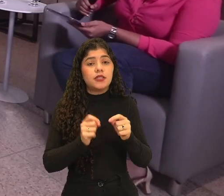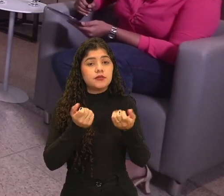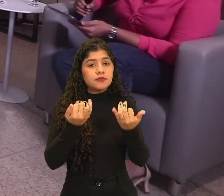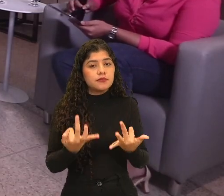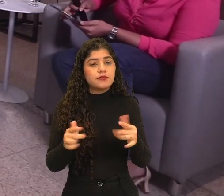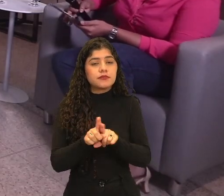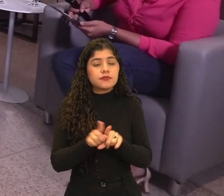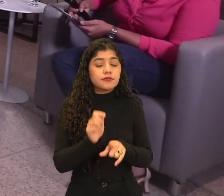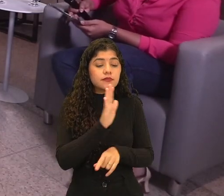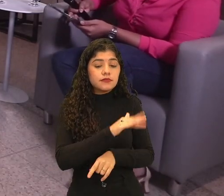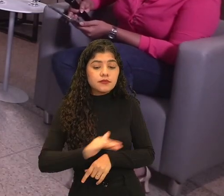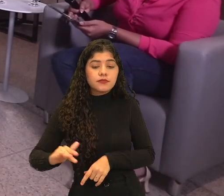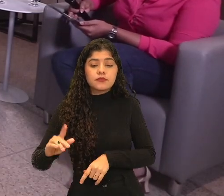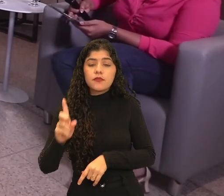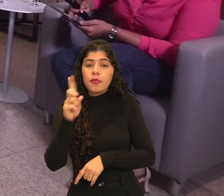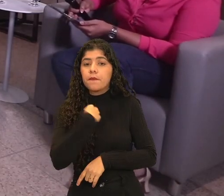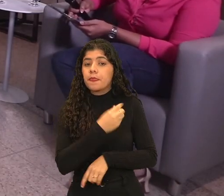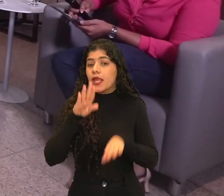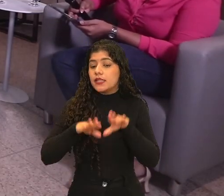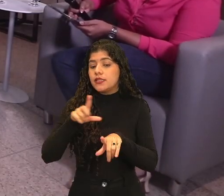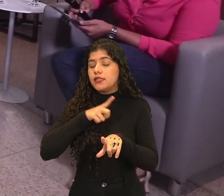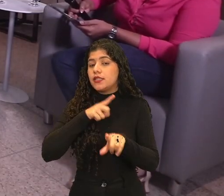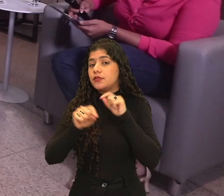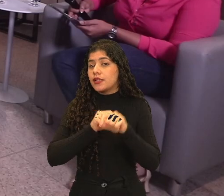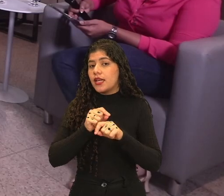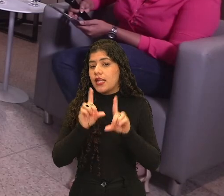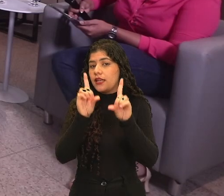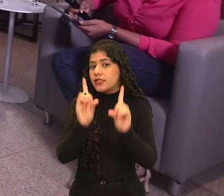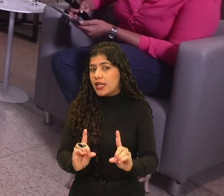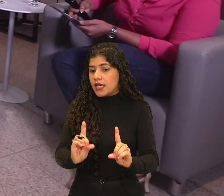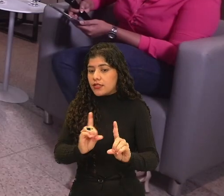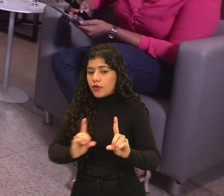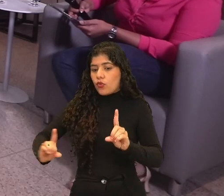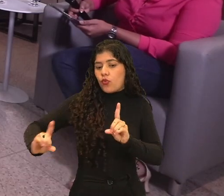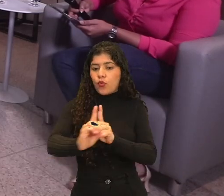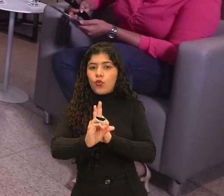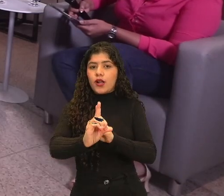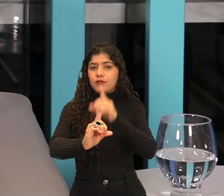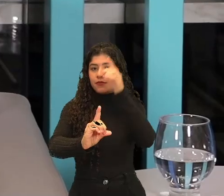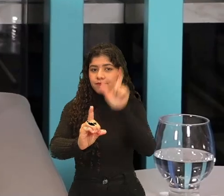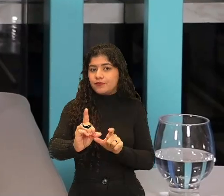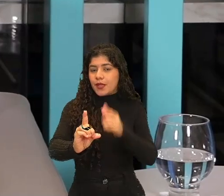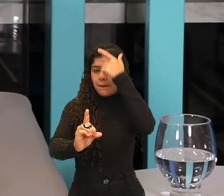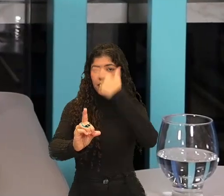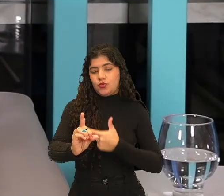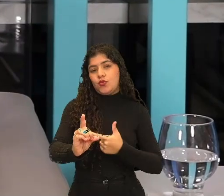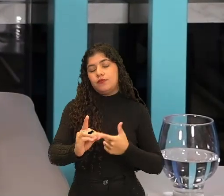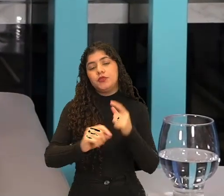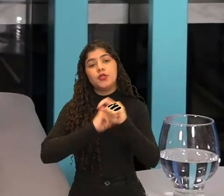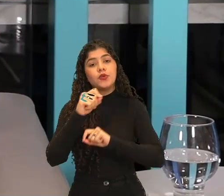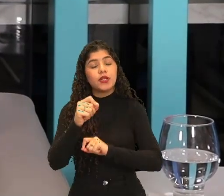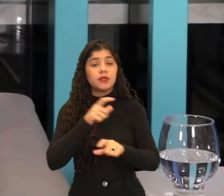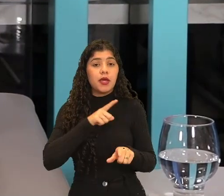falou, são crianças. E a gente, às vezes, traz a deficiência na frente da pessoa, à frente, né? Então, quer dizer,